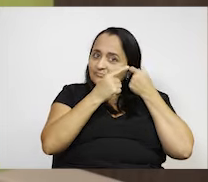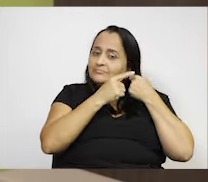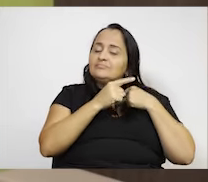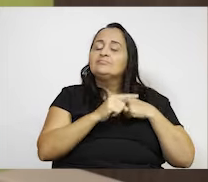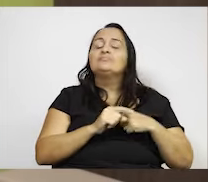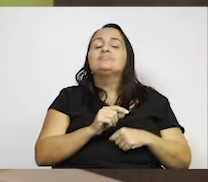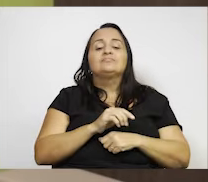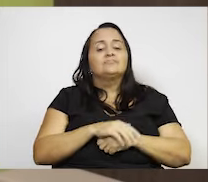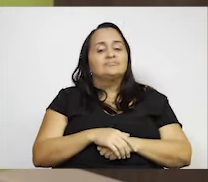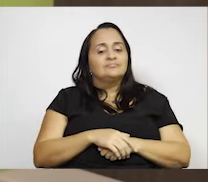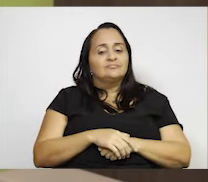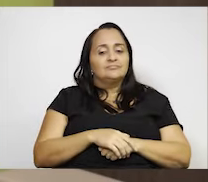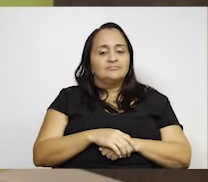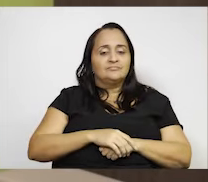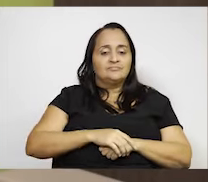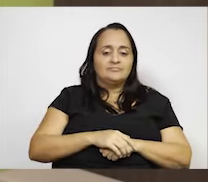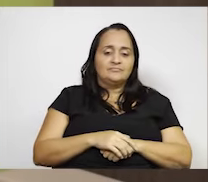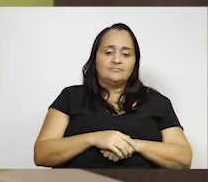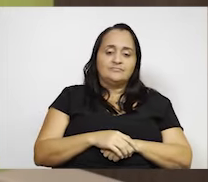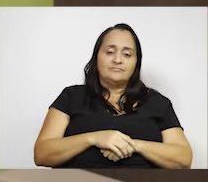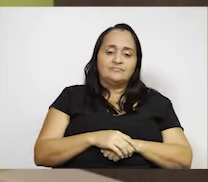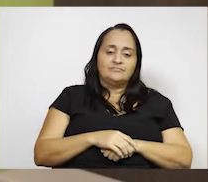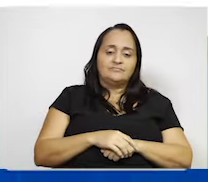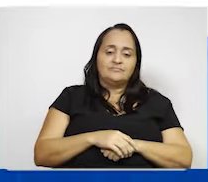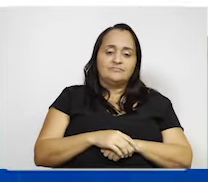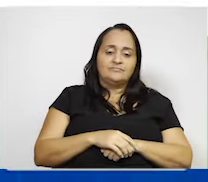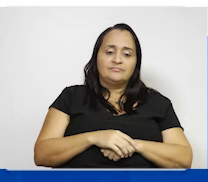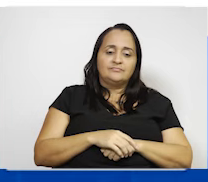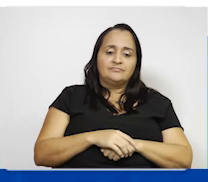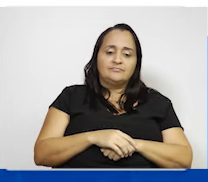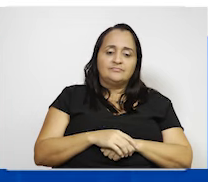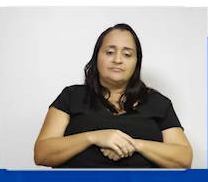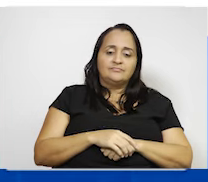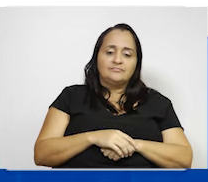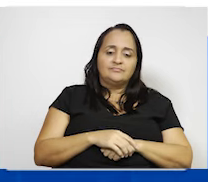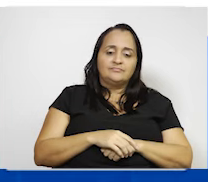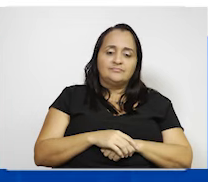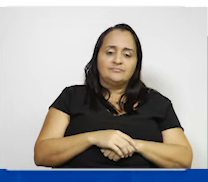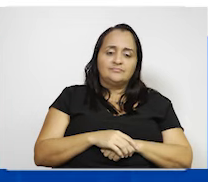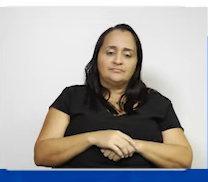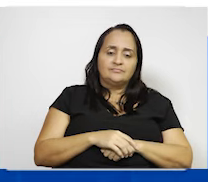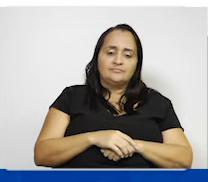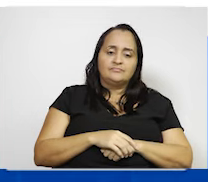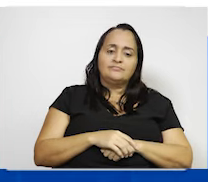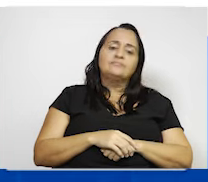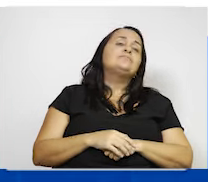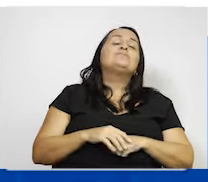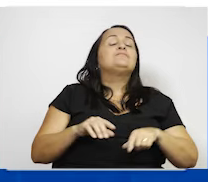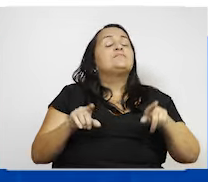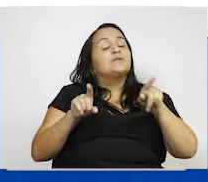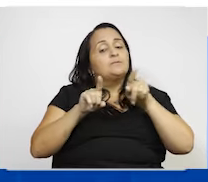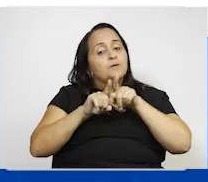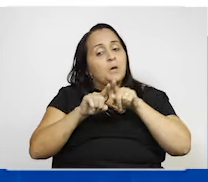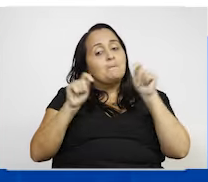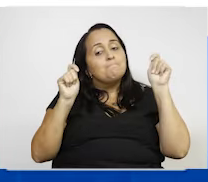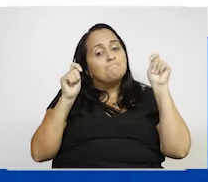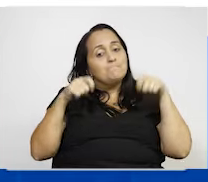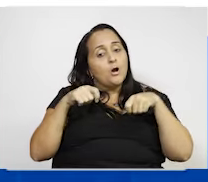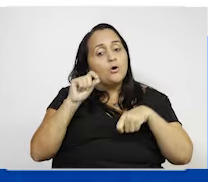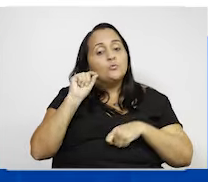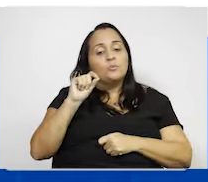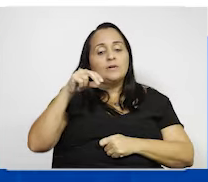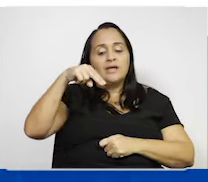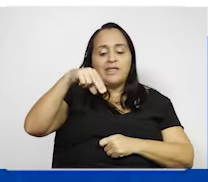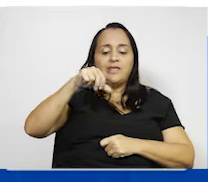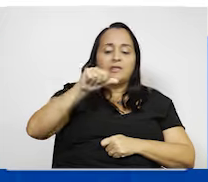só transmite? Vou trazer aqui para você também. Não só, ele pode ser